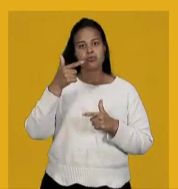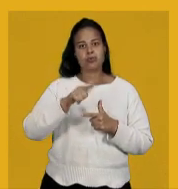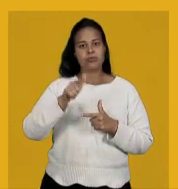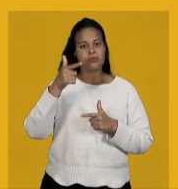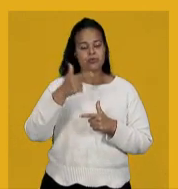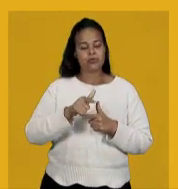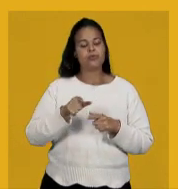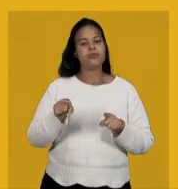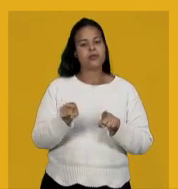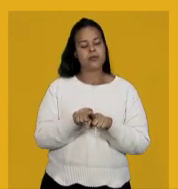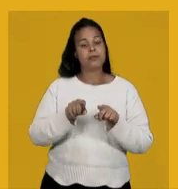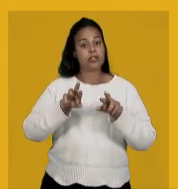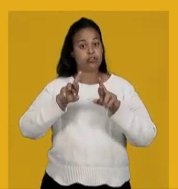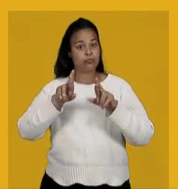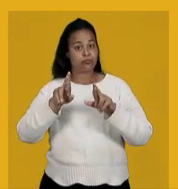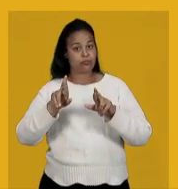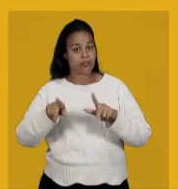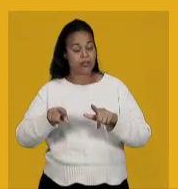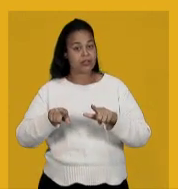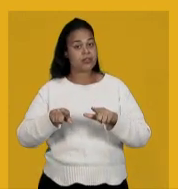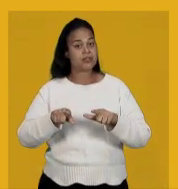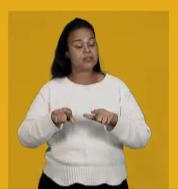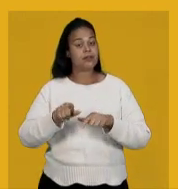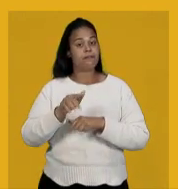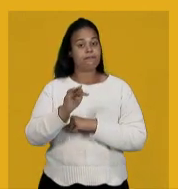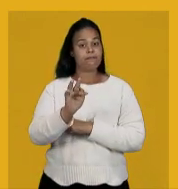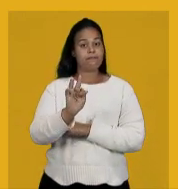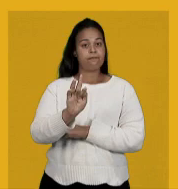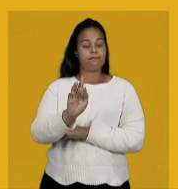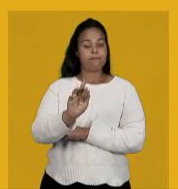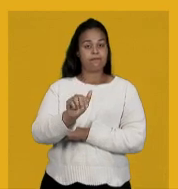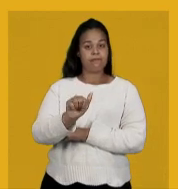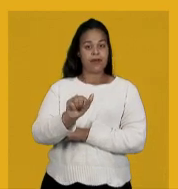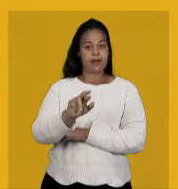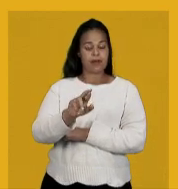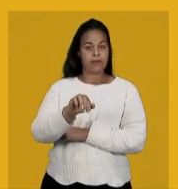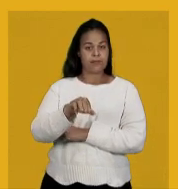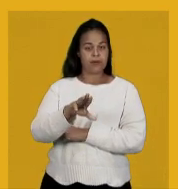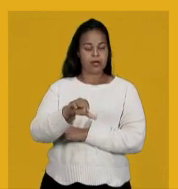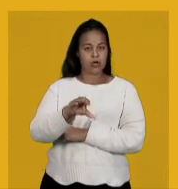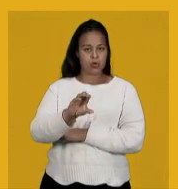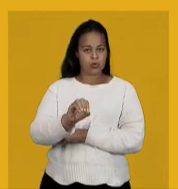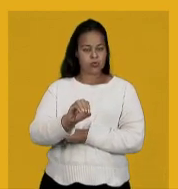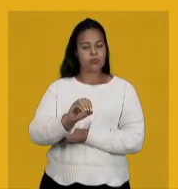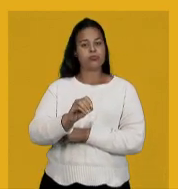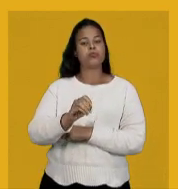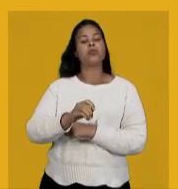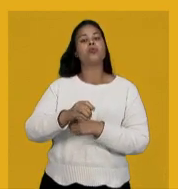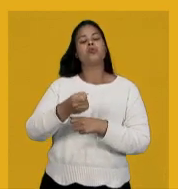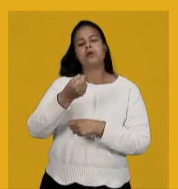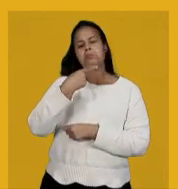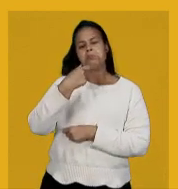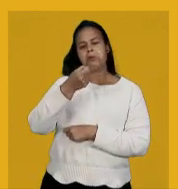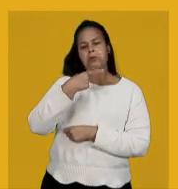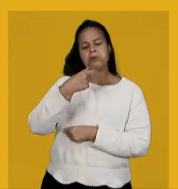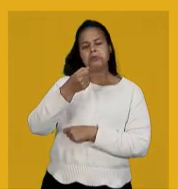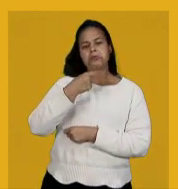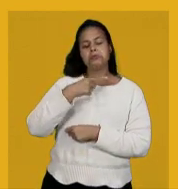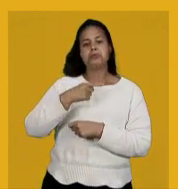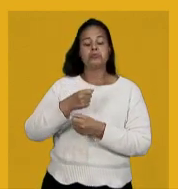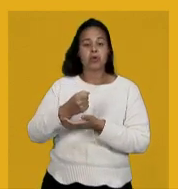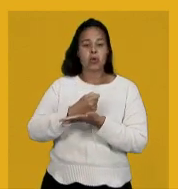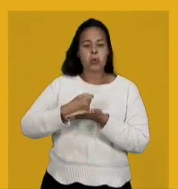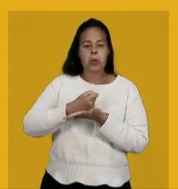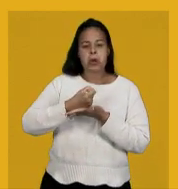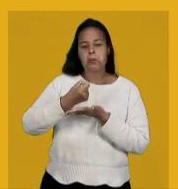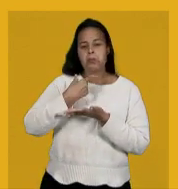e drogas, explicar o padrão da utilização dos medicamentos, como mau uso,